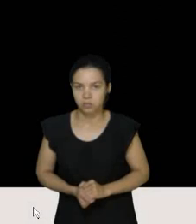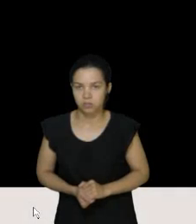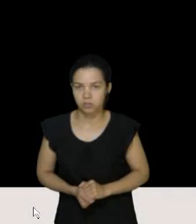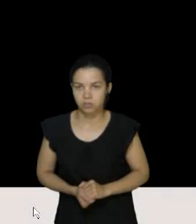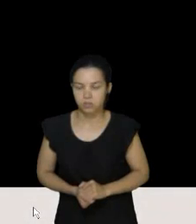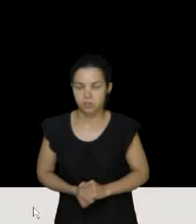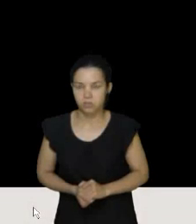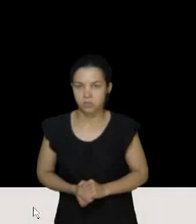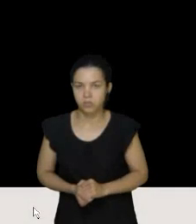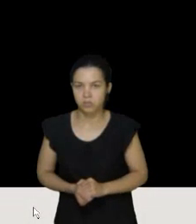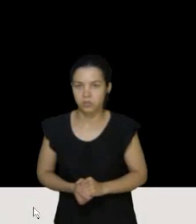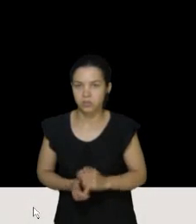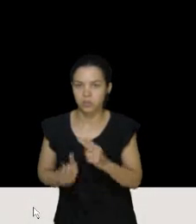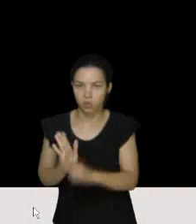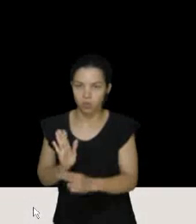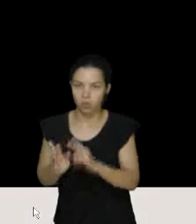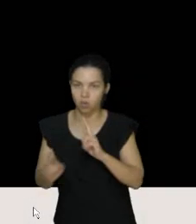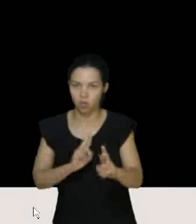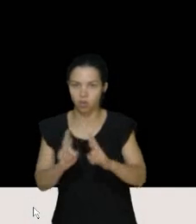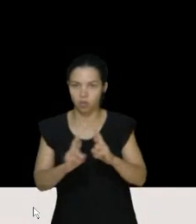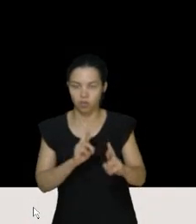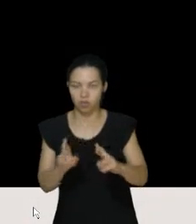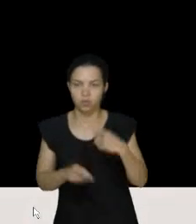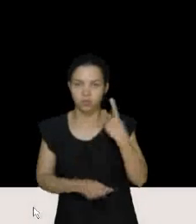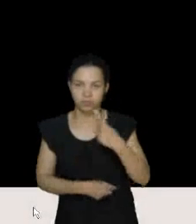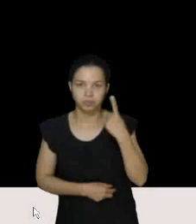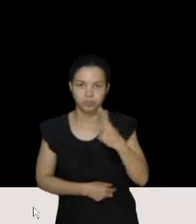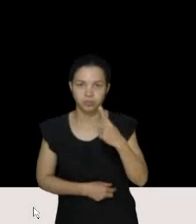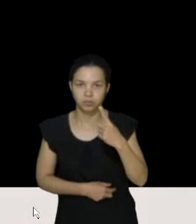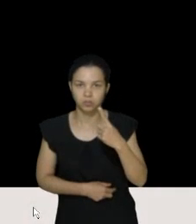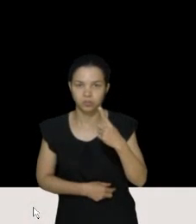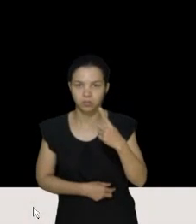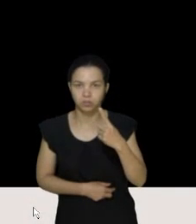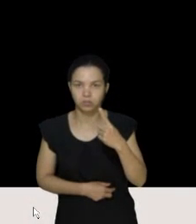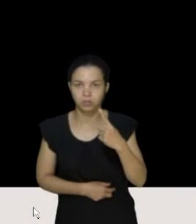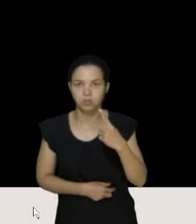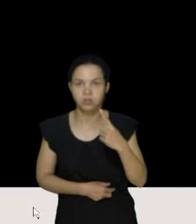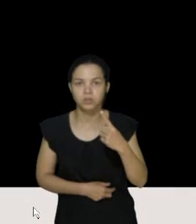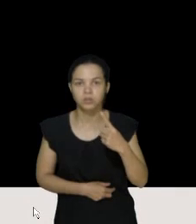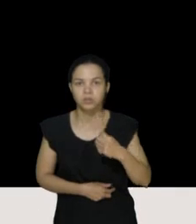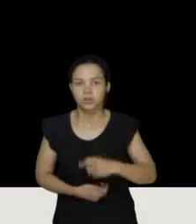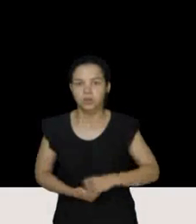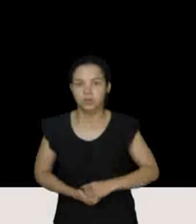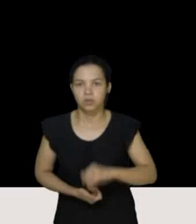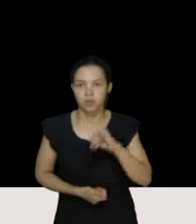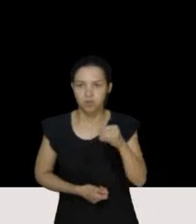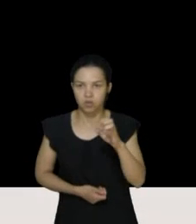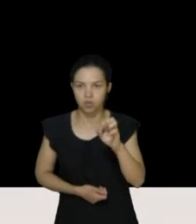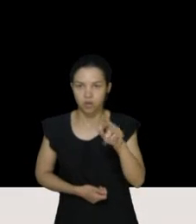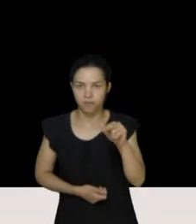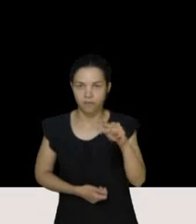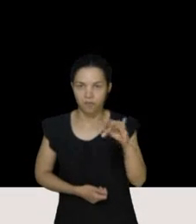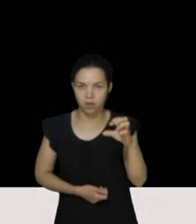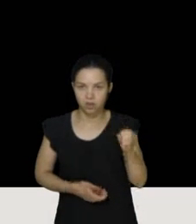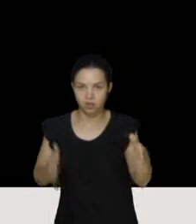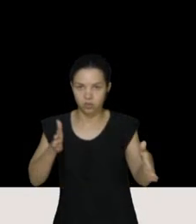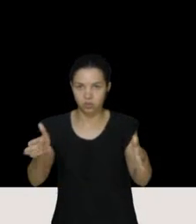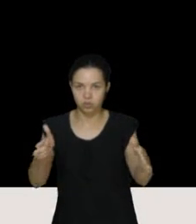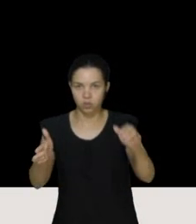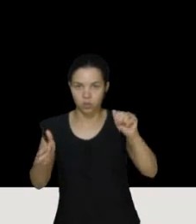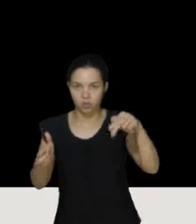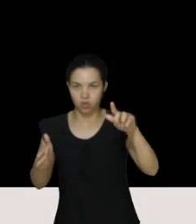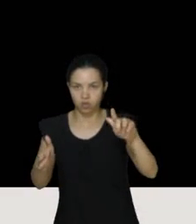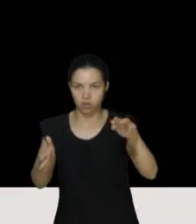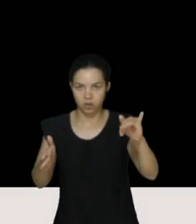denomina a rodovia deputado Gervásio Silva, o trecho da rodovia 108 entre a Angelina, entroncamento